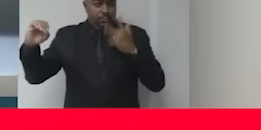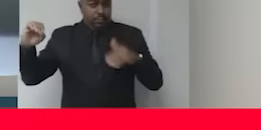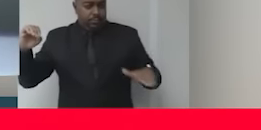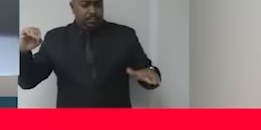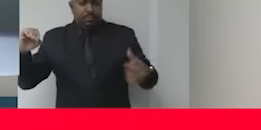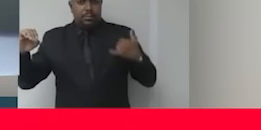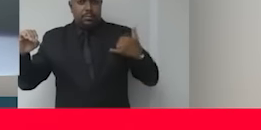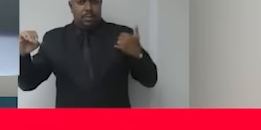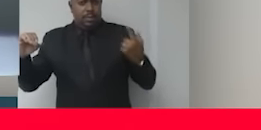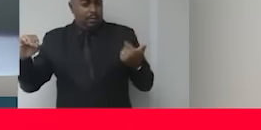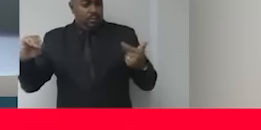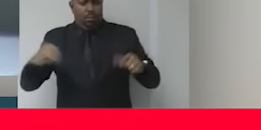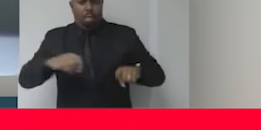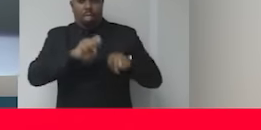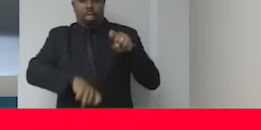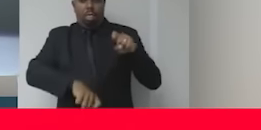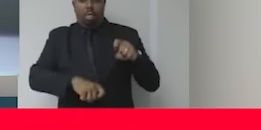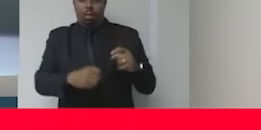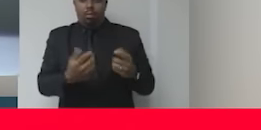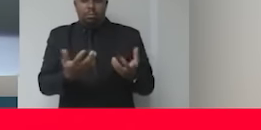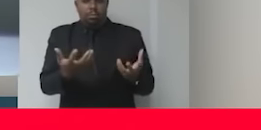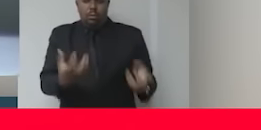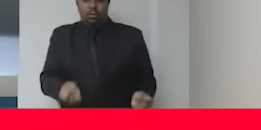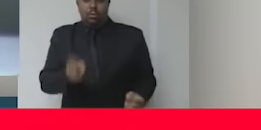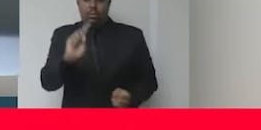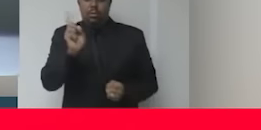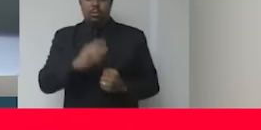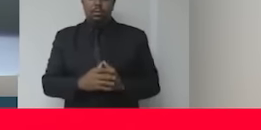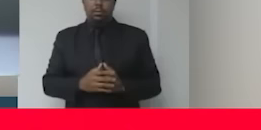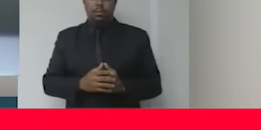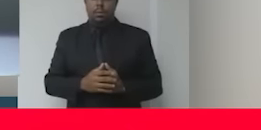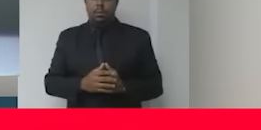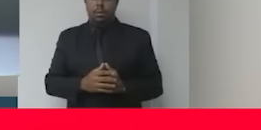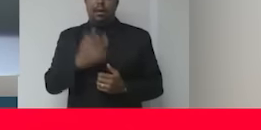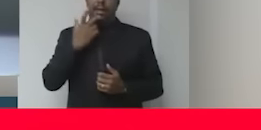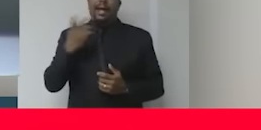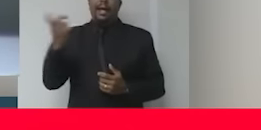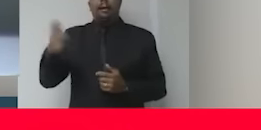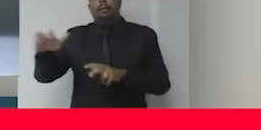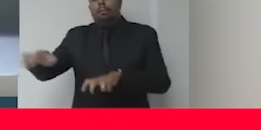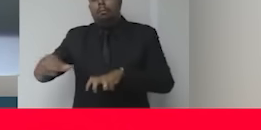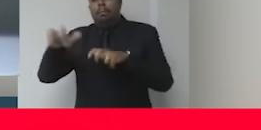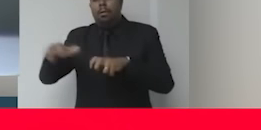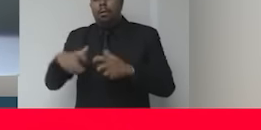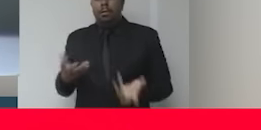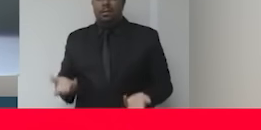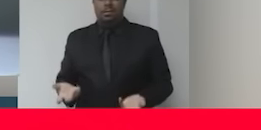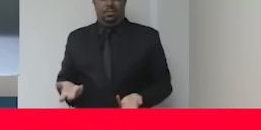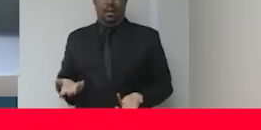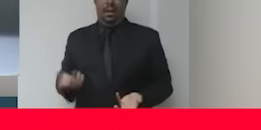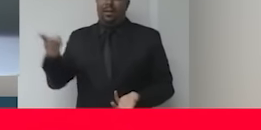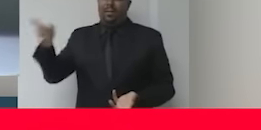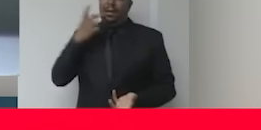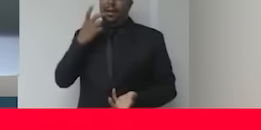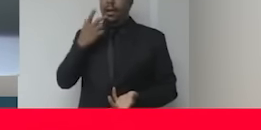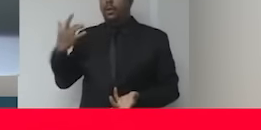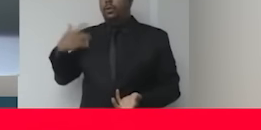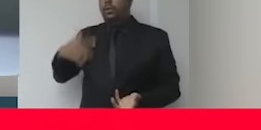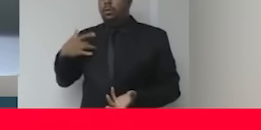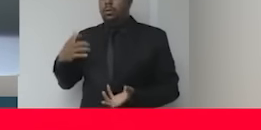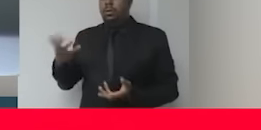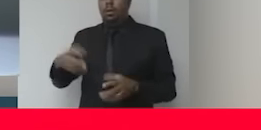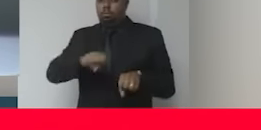12 anos de idade. Ser matuto não exclui a tipicidade do estupro de vulnerável.